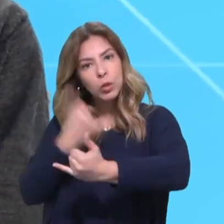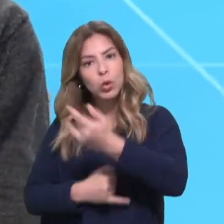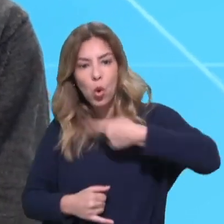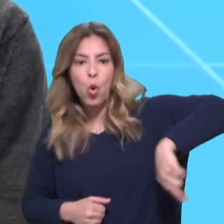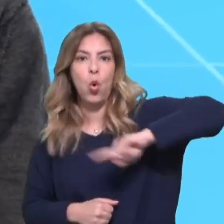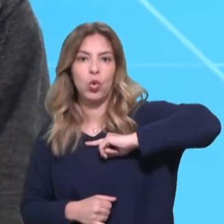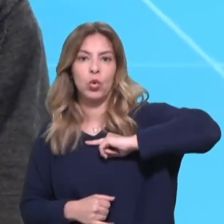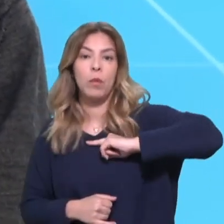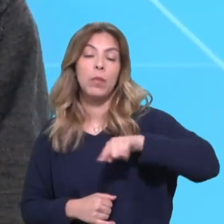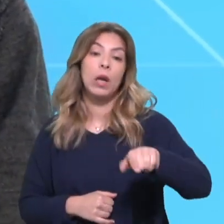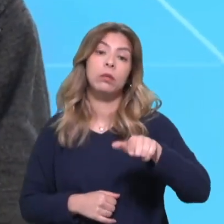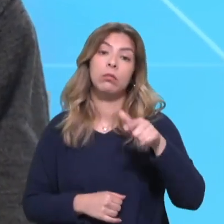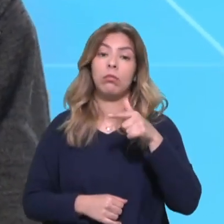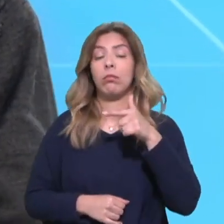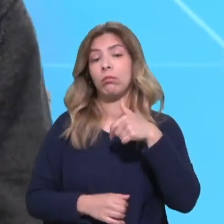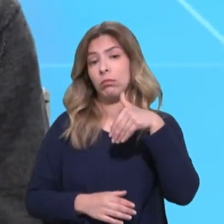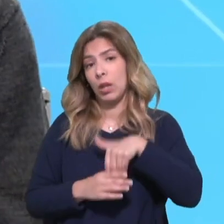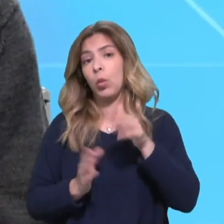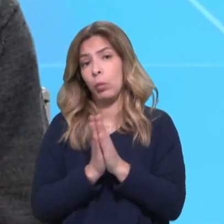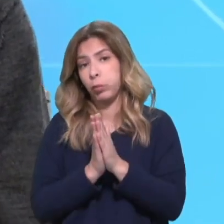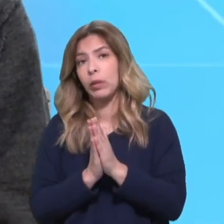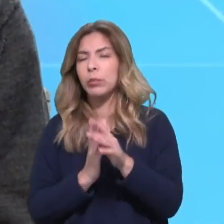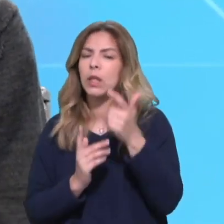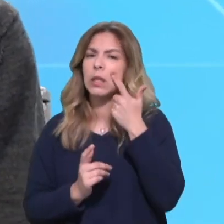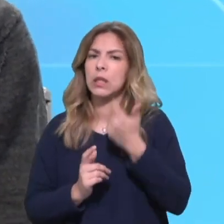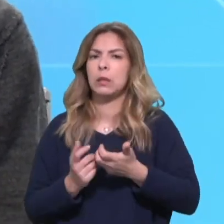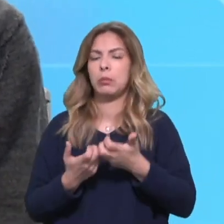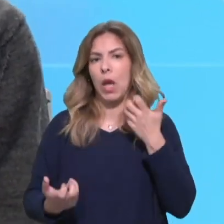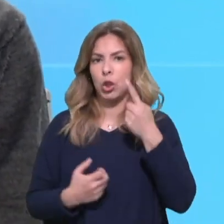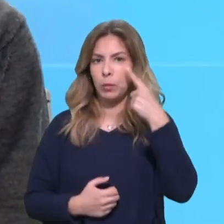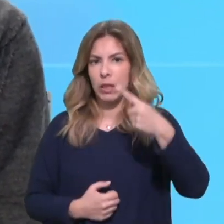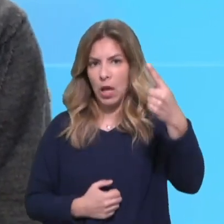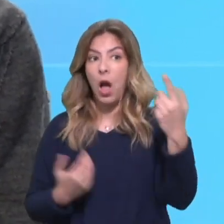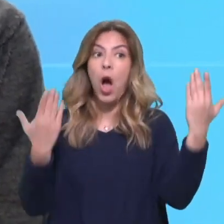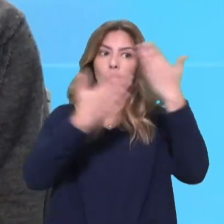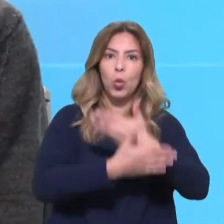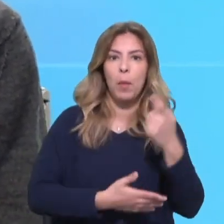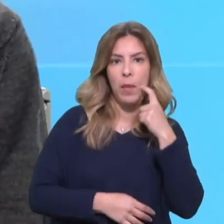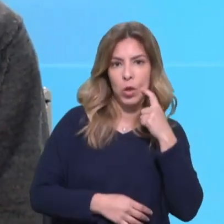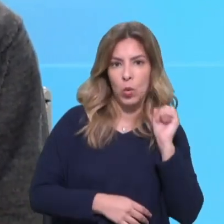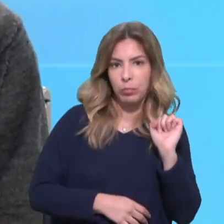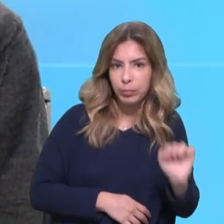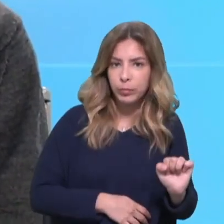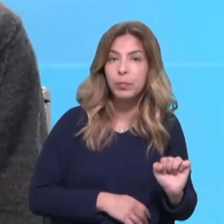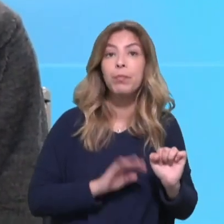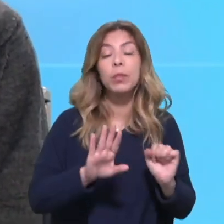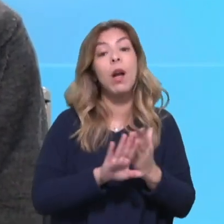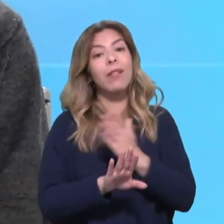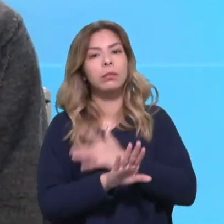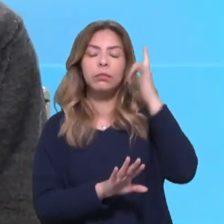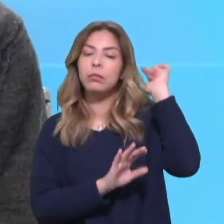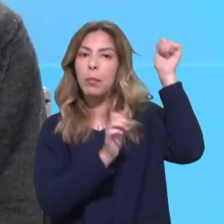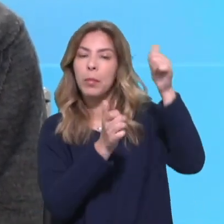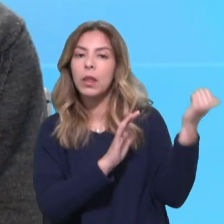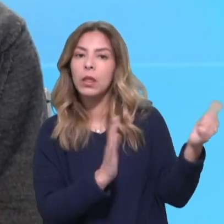celebra-se na Eucaristia. Ora, isso tem um significado muito especial, único, na noite de Páscoa. Mas antes disso, de facto, a liturgia batismal,